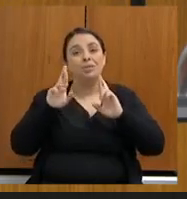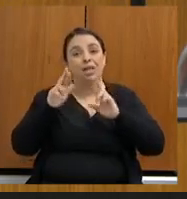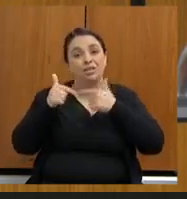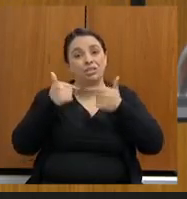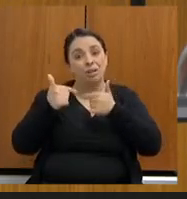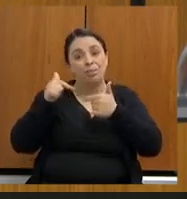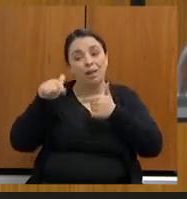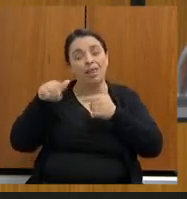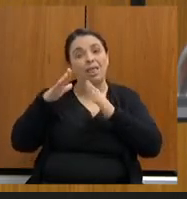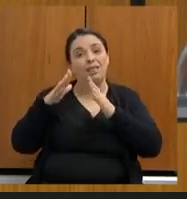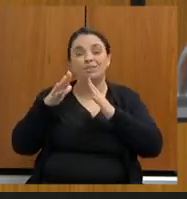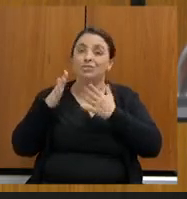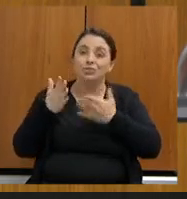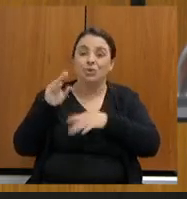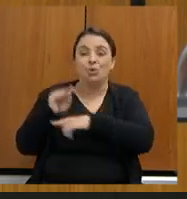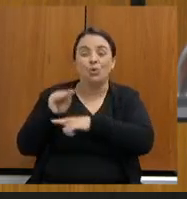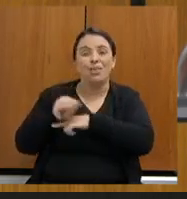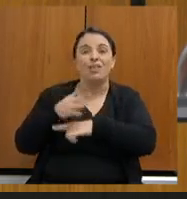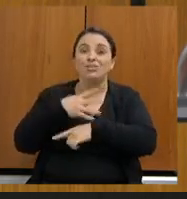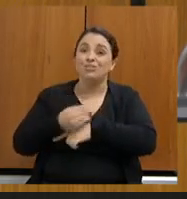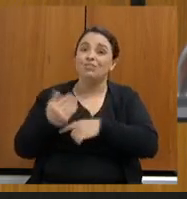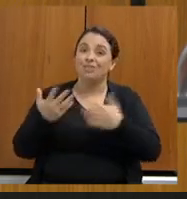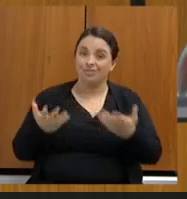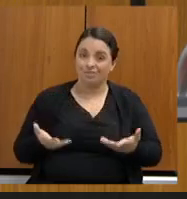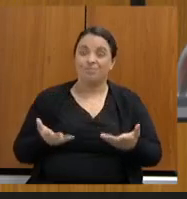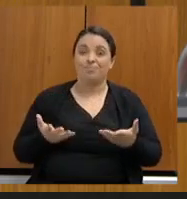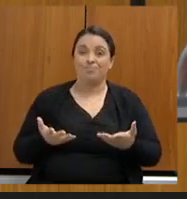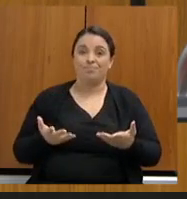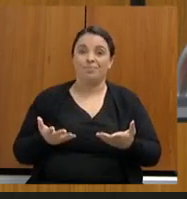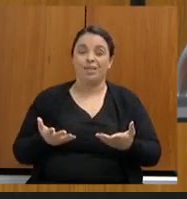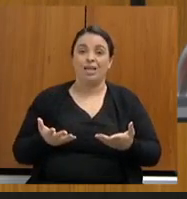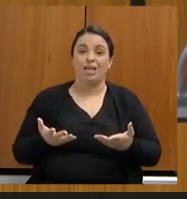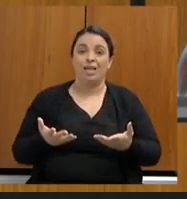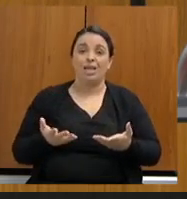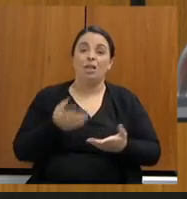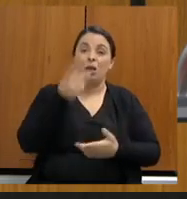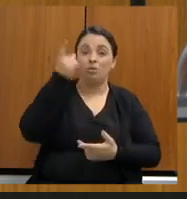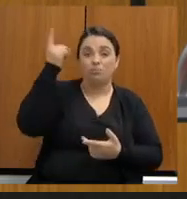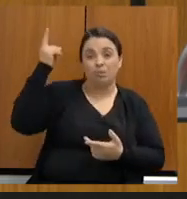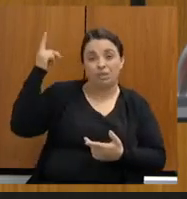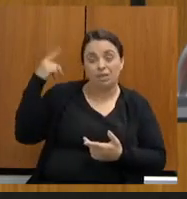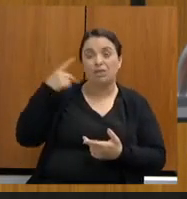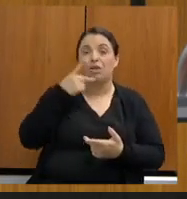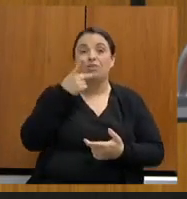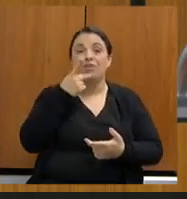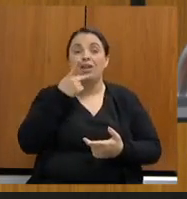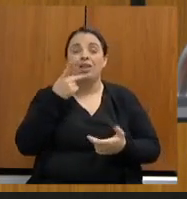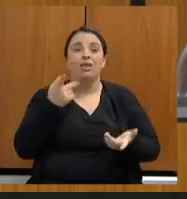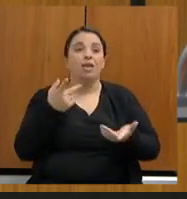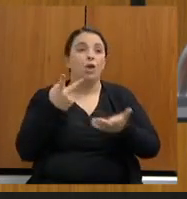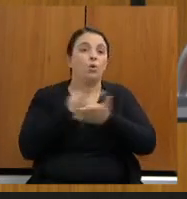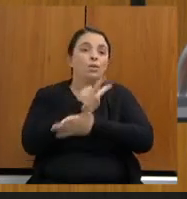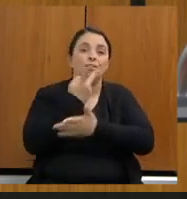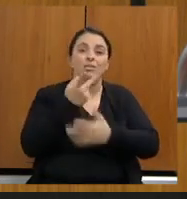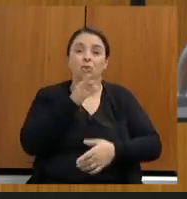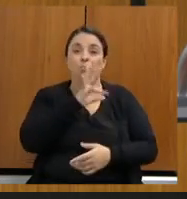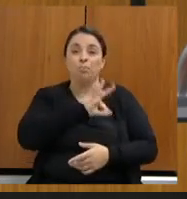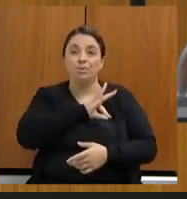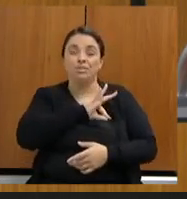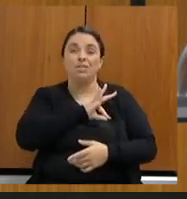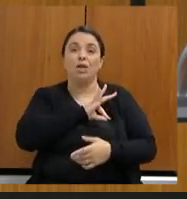quero chamar sempre não é para que um tempo atraso eu falei que tinha uma situação de um policial